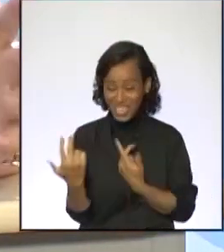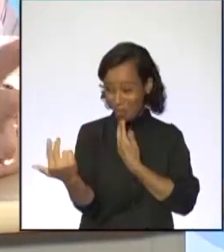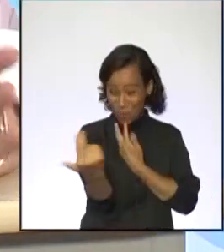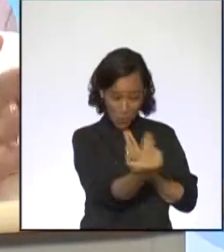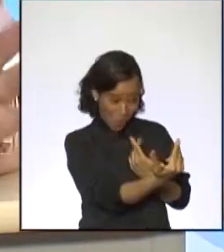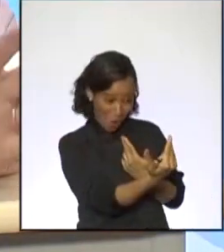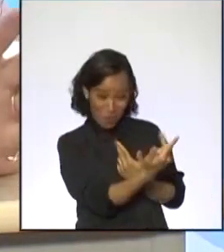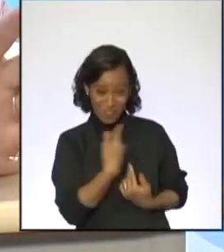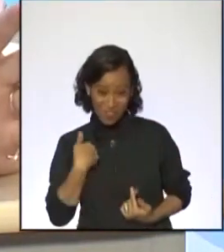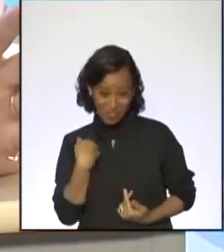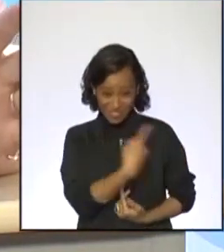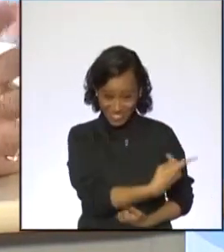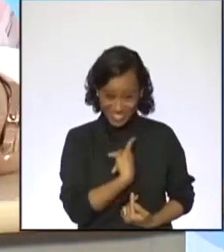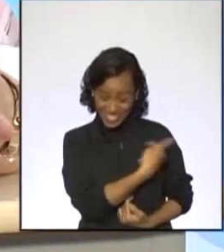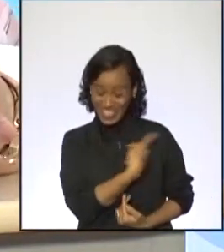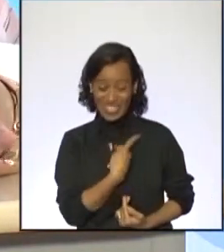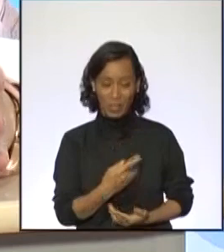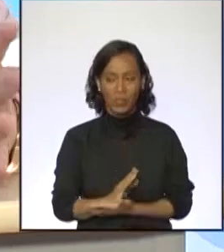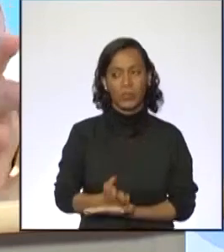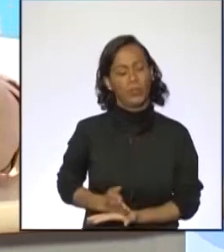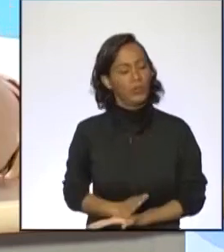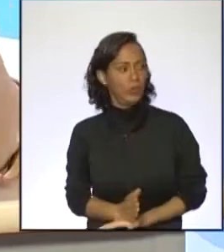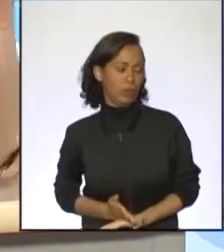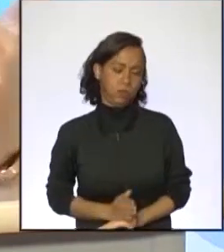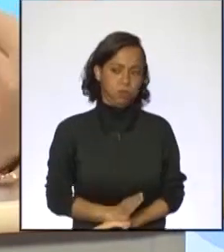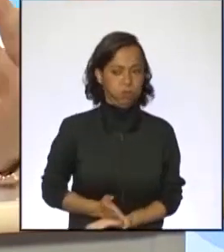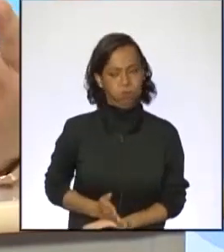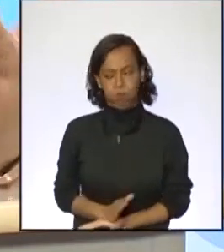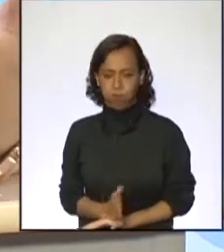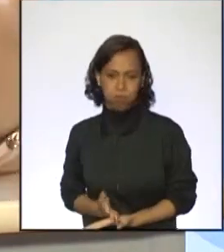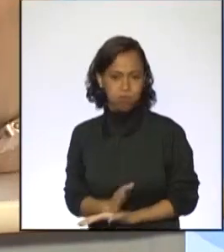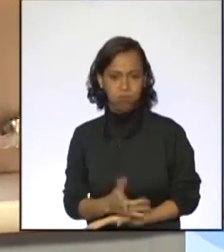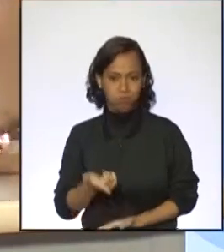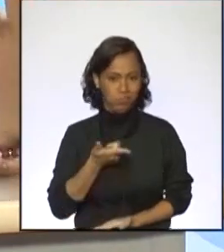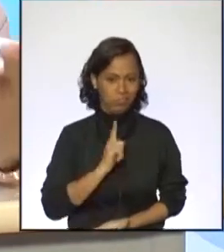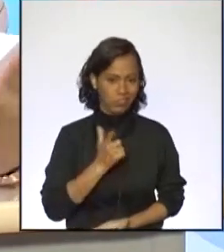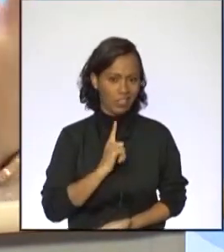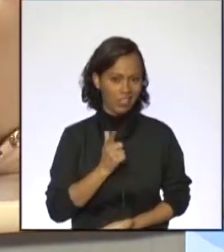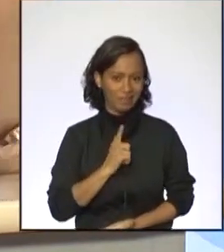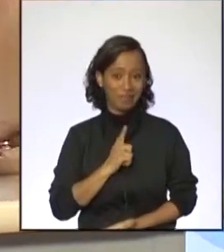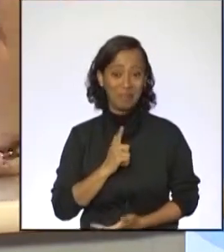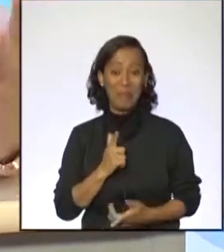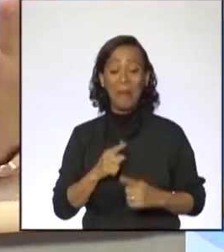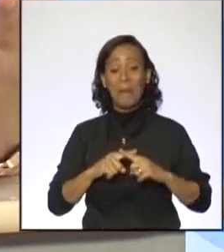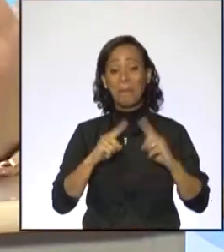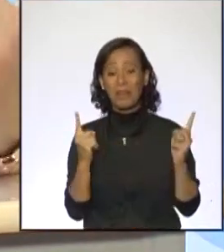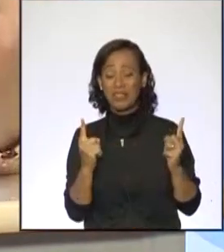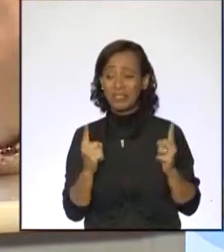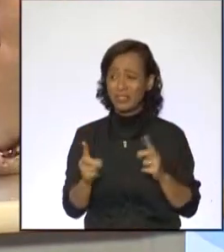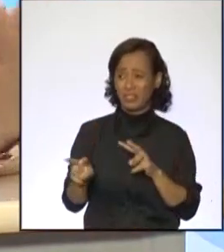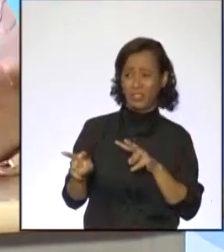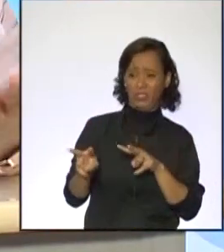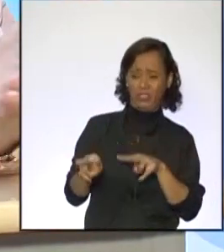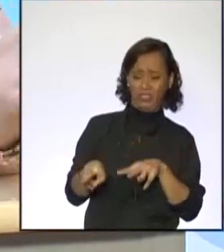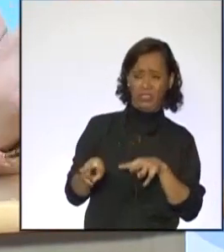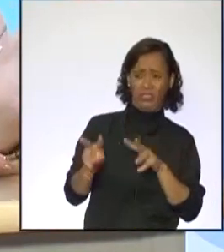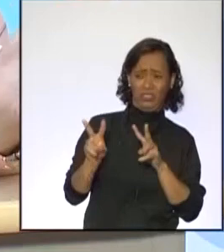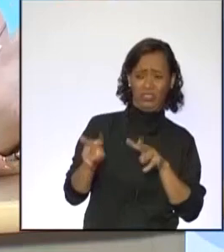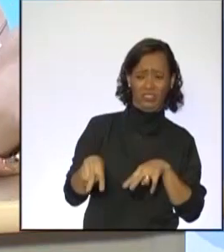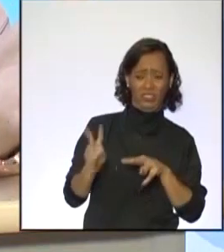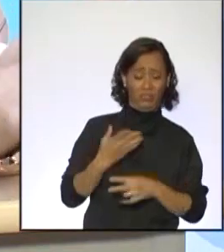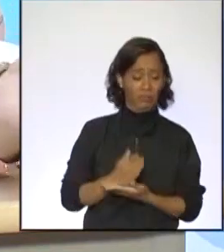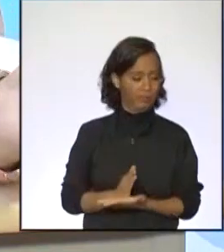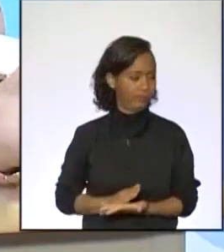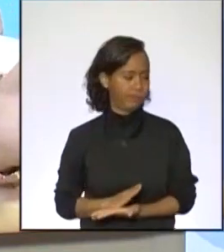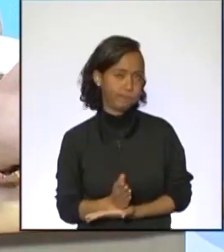da nossa geração provavelmente seria tentado a ficar mais incomodado do que sentir esse